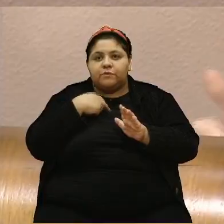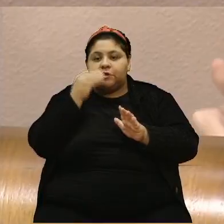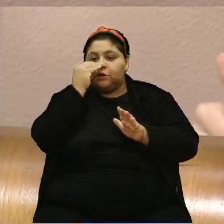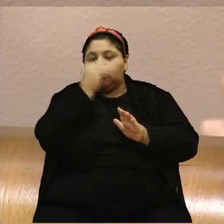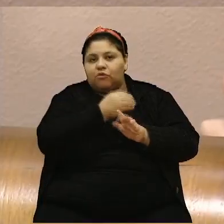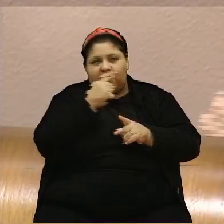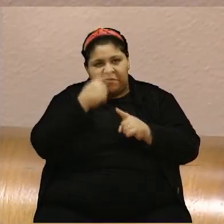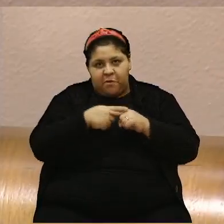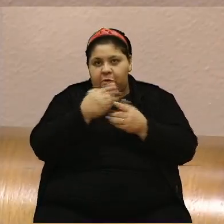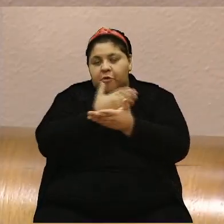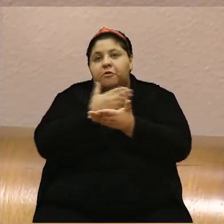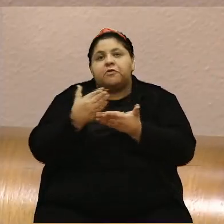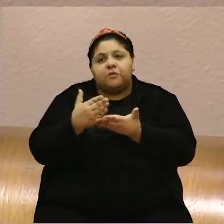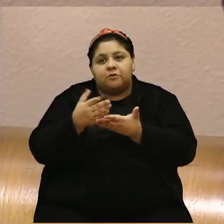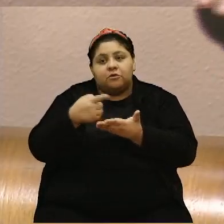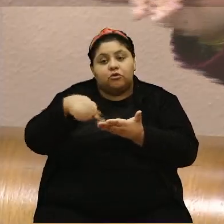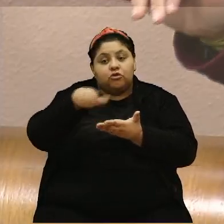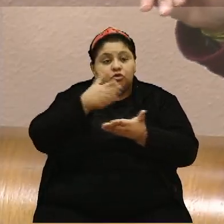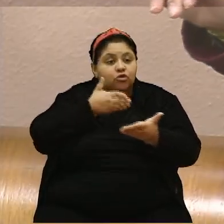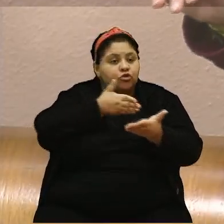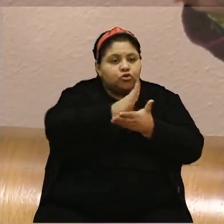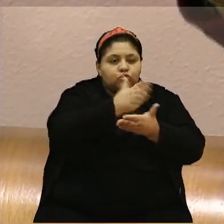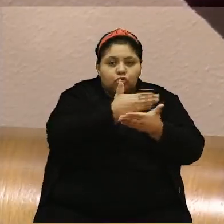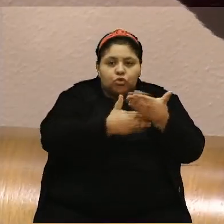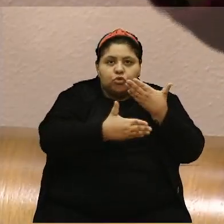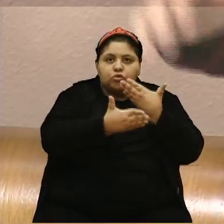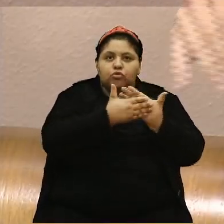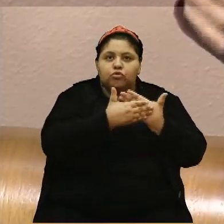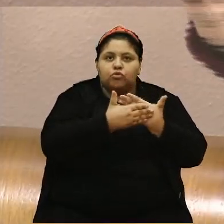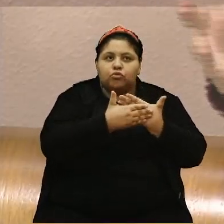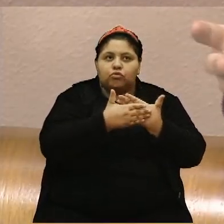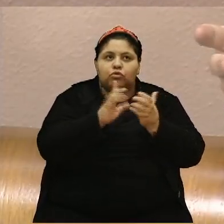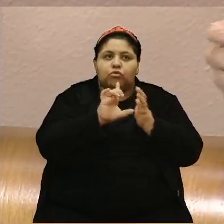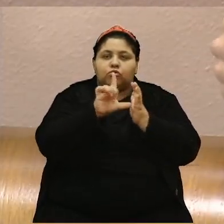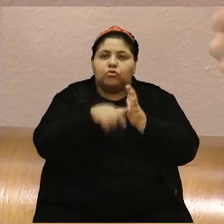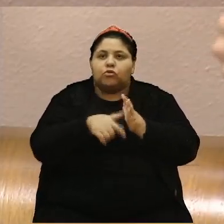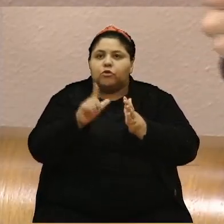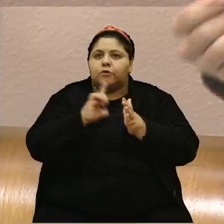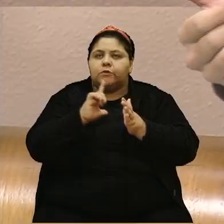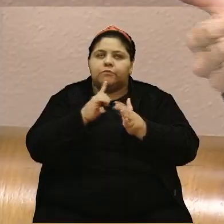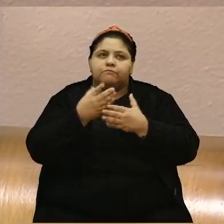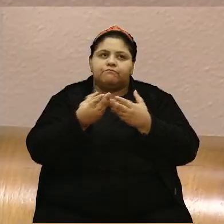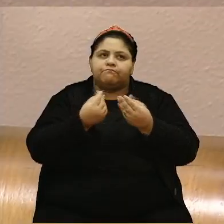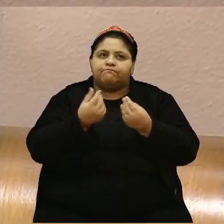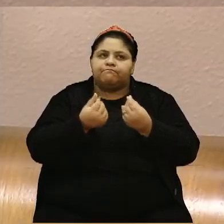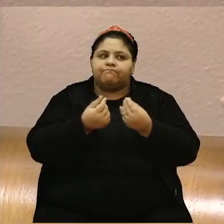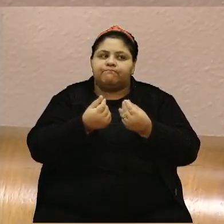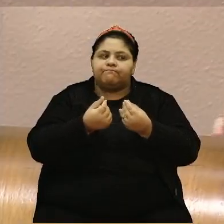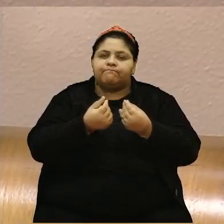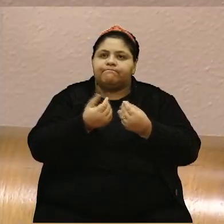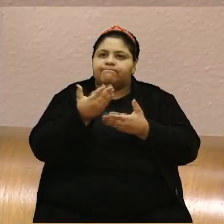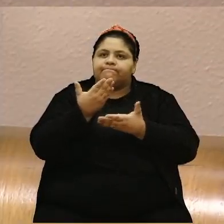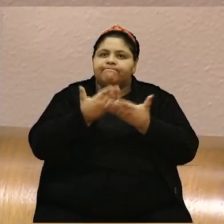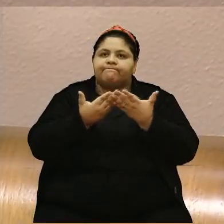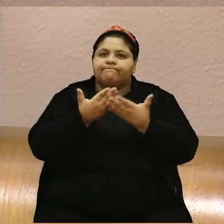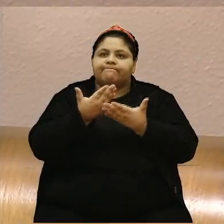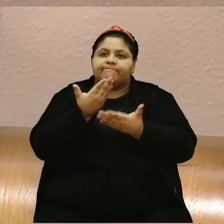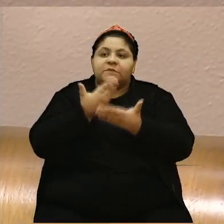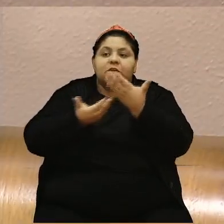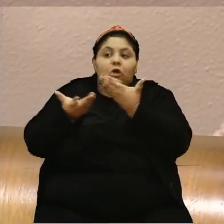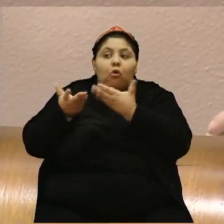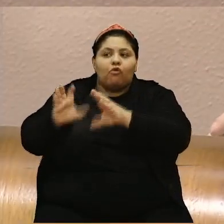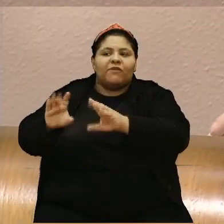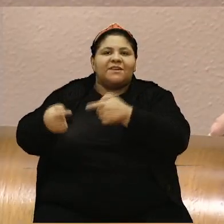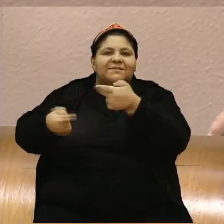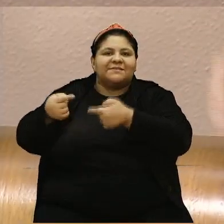porque a partir do momento que nós aprovarmos tudo, daqui a pouco nós temos, daí vai totalmente na contramão desse debate